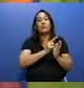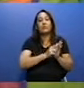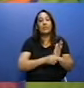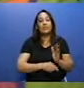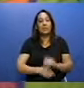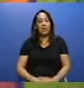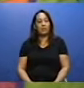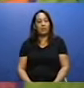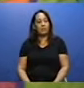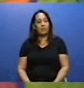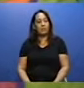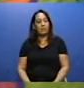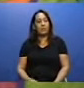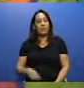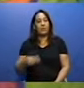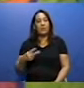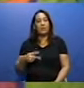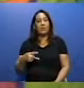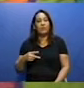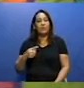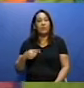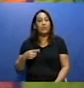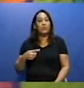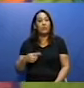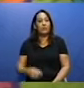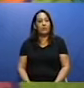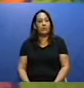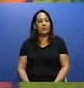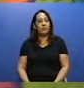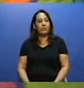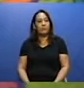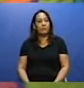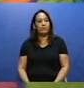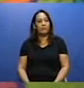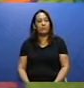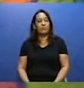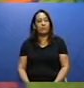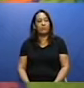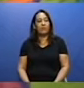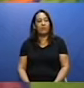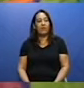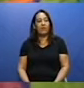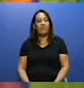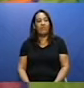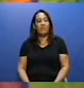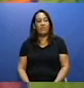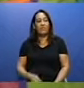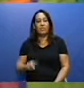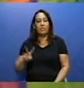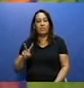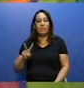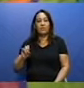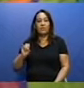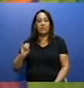é? Como que lê isso aqui? Olha na apostila de vocês, 21. Como é que eu leio esse número?